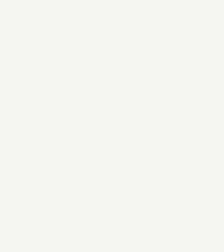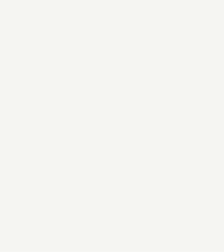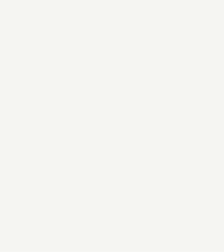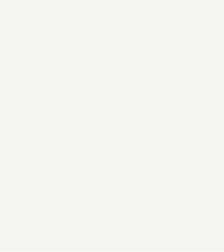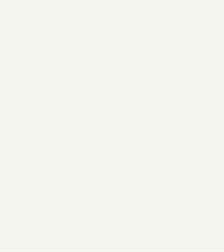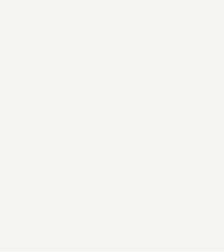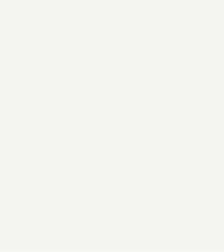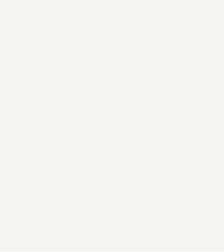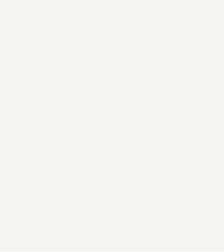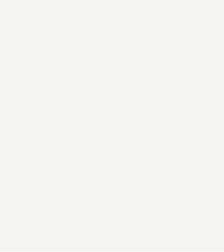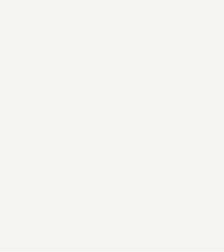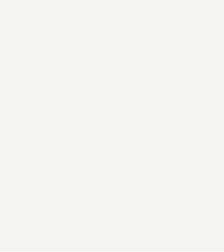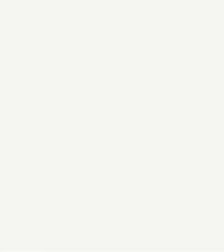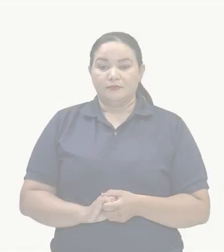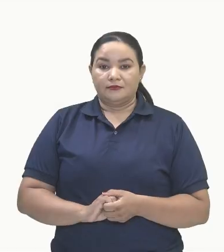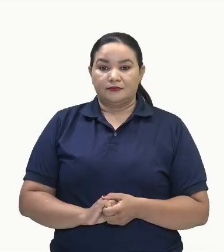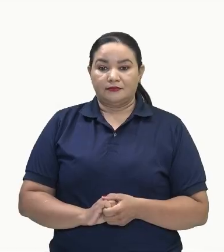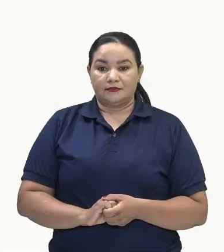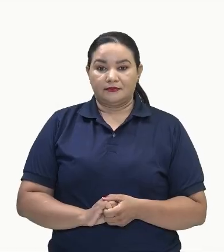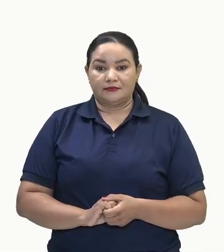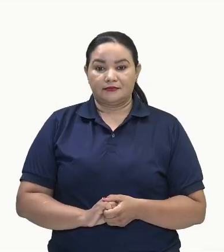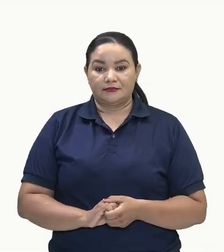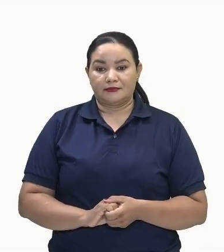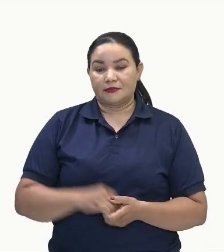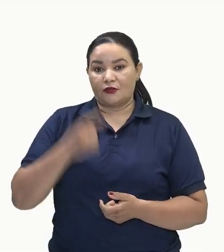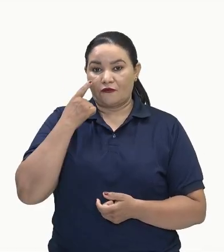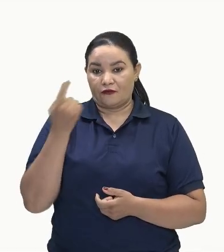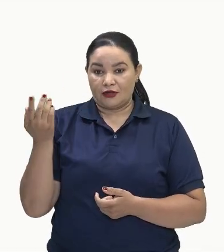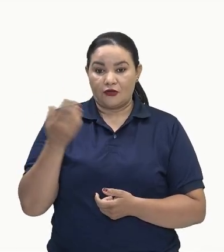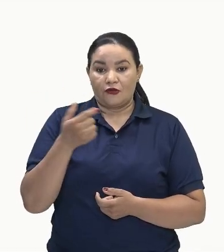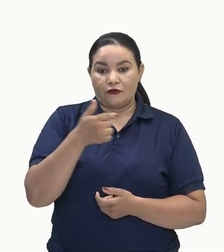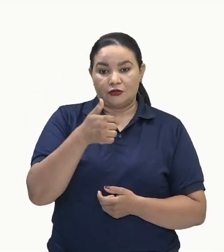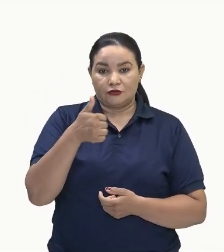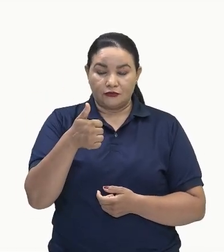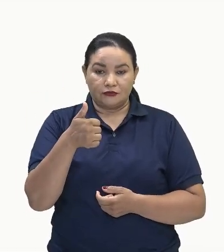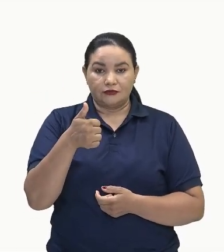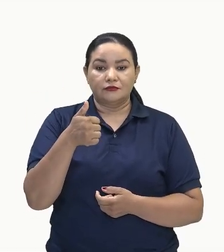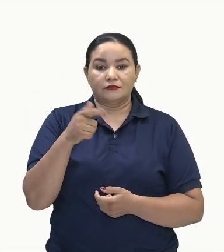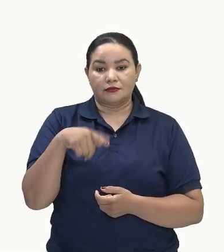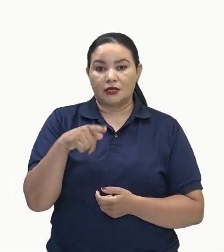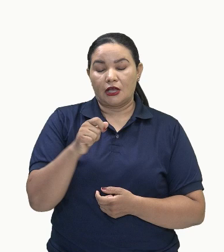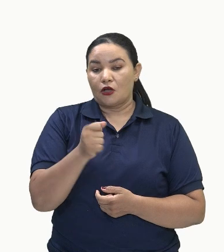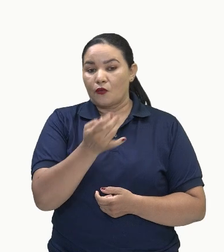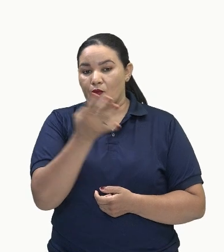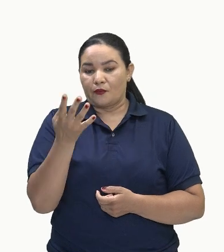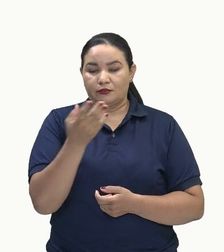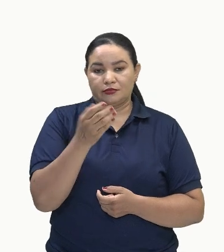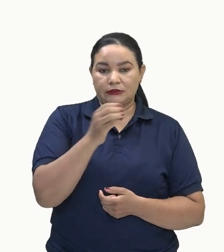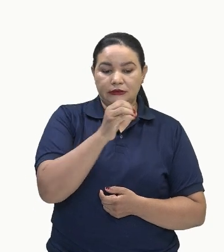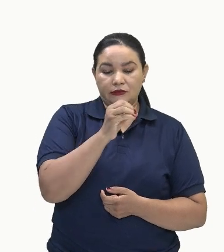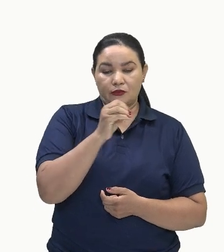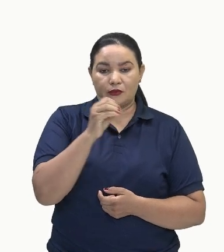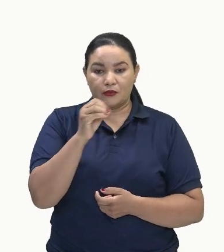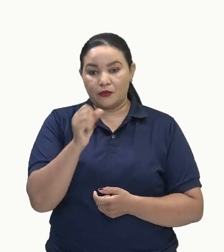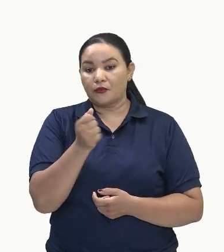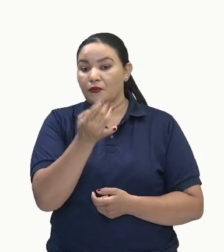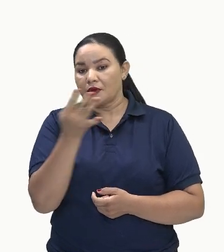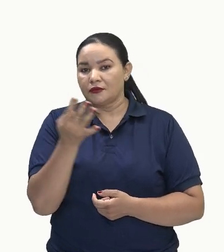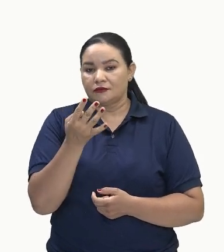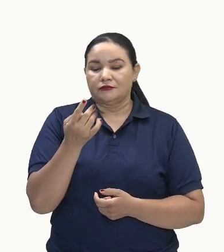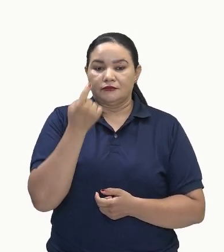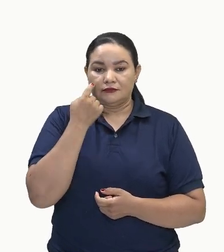número 21 aqui, ó, ele é exatamente a quantidade de zeros existente aí no número 1